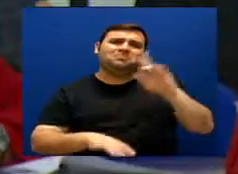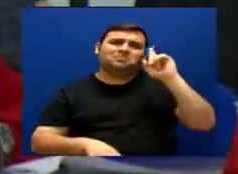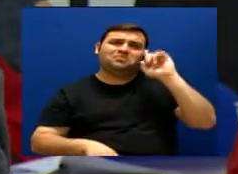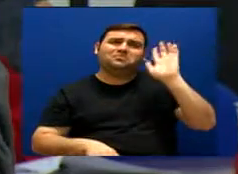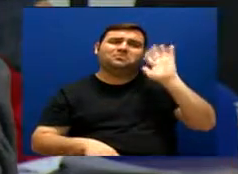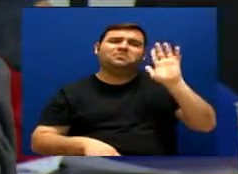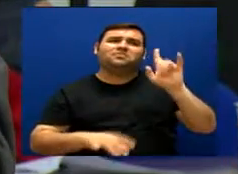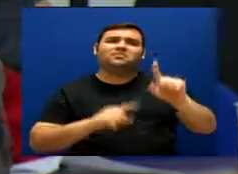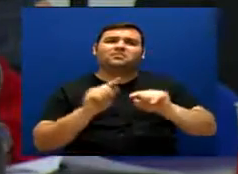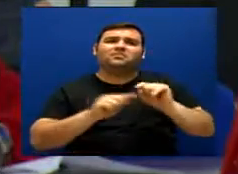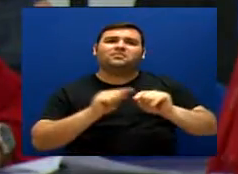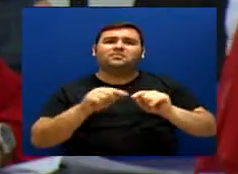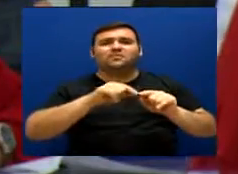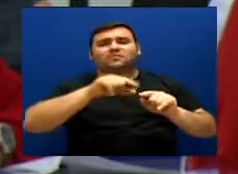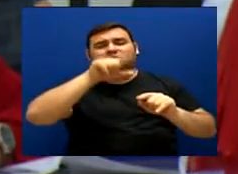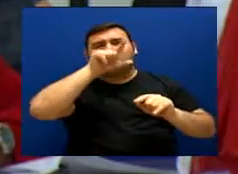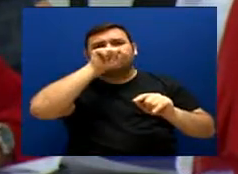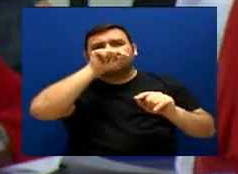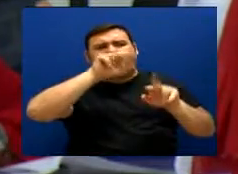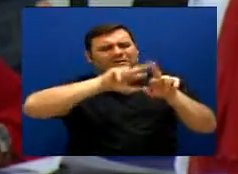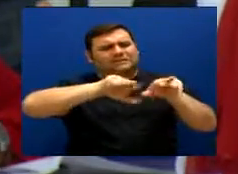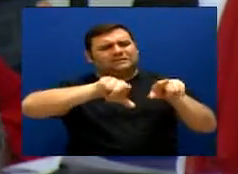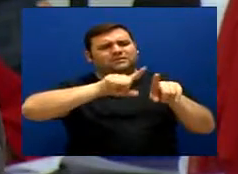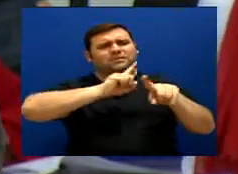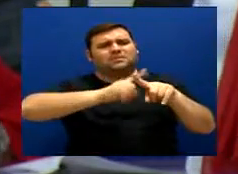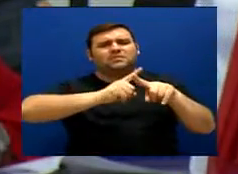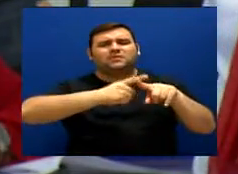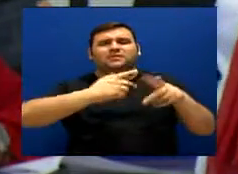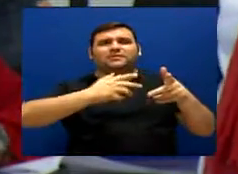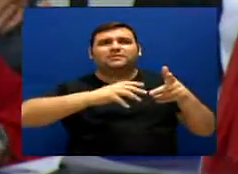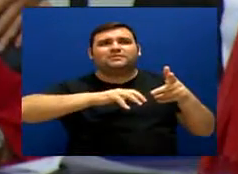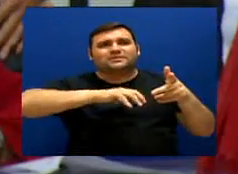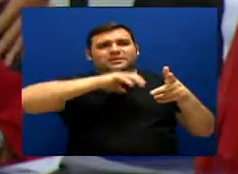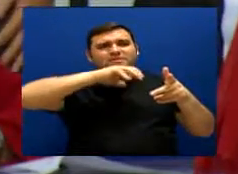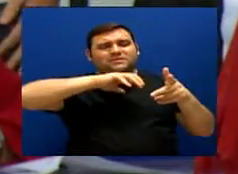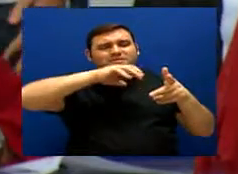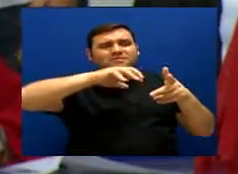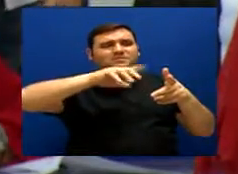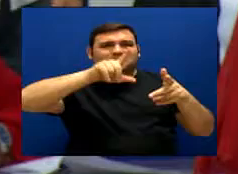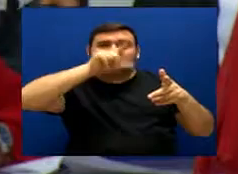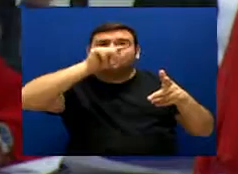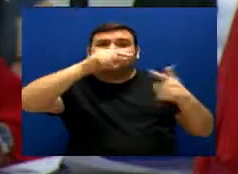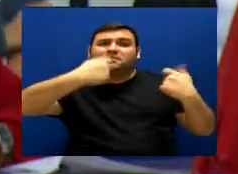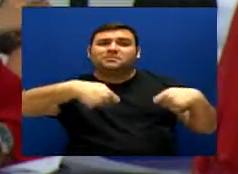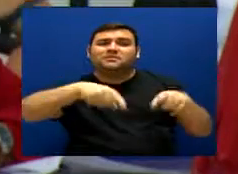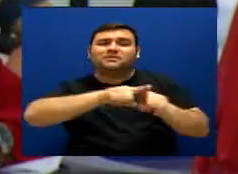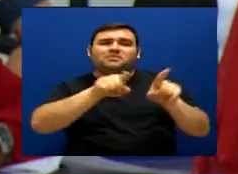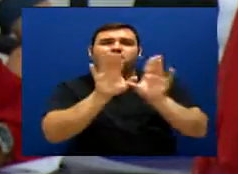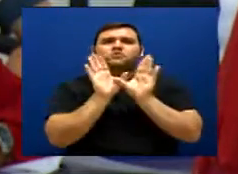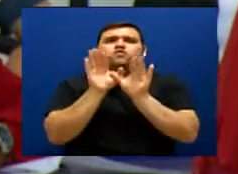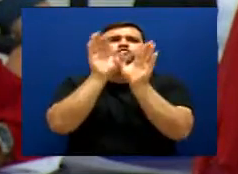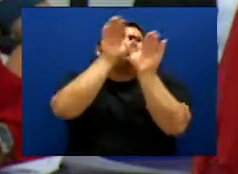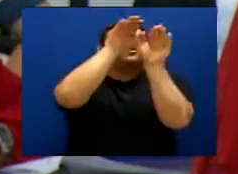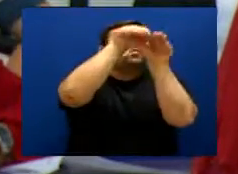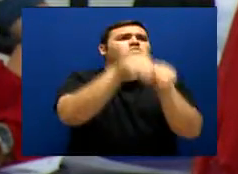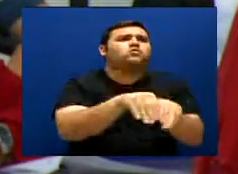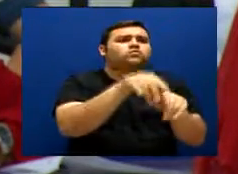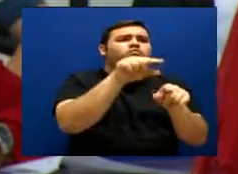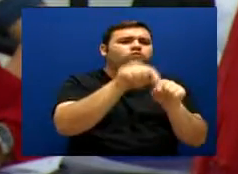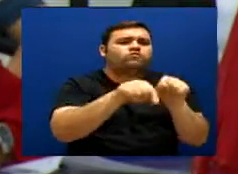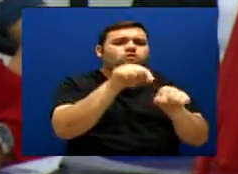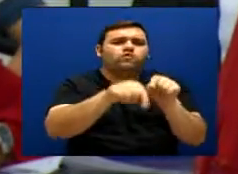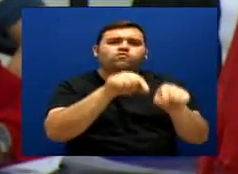para a fauna, porque as aves precisam também, né,